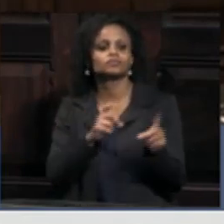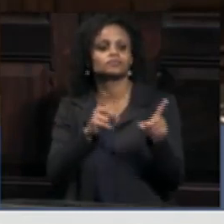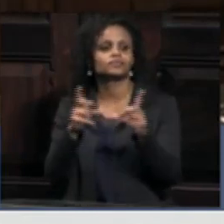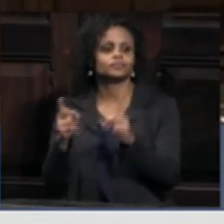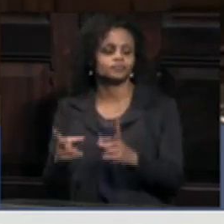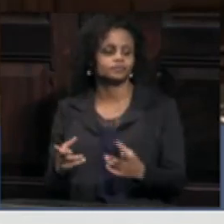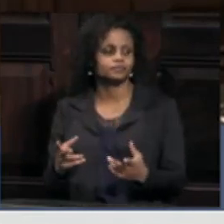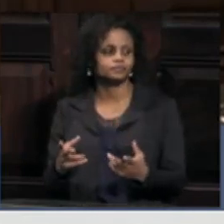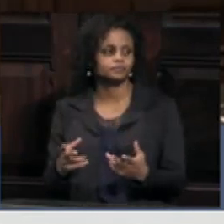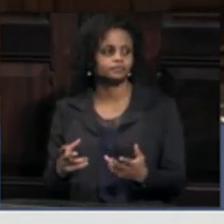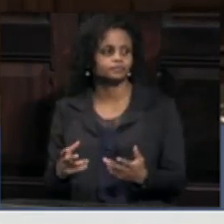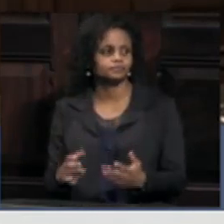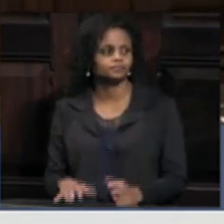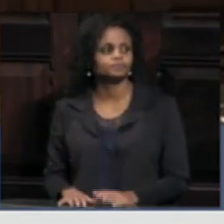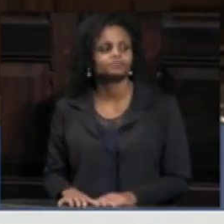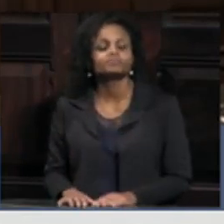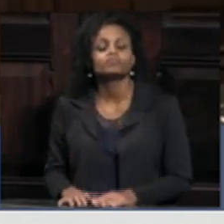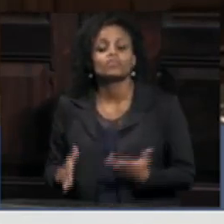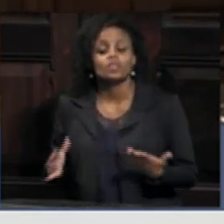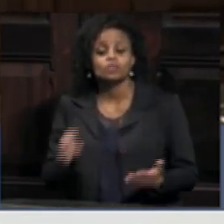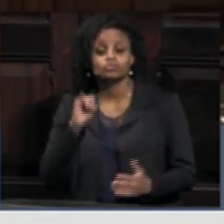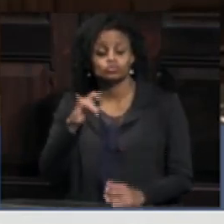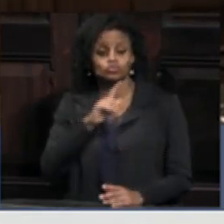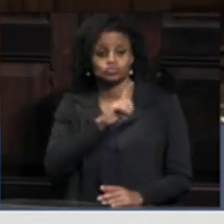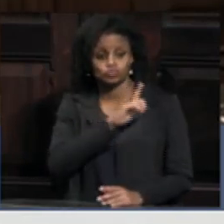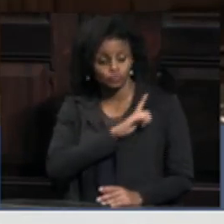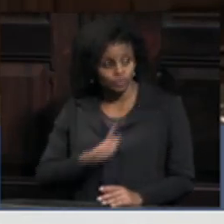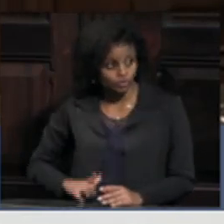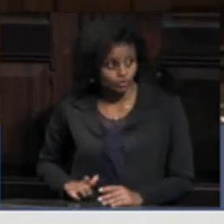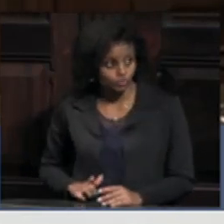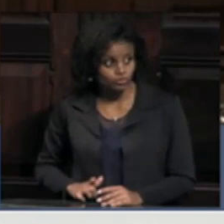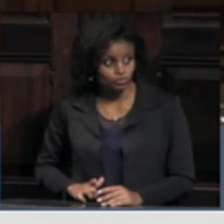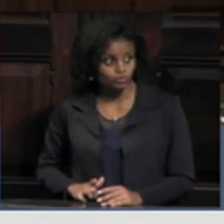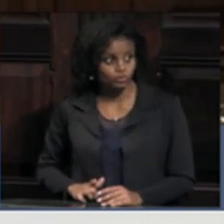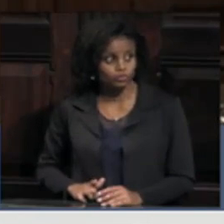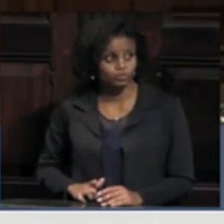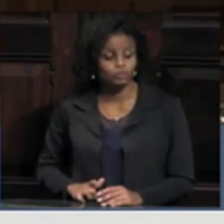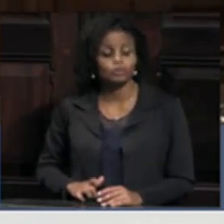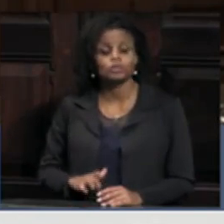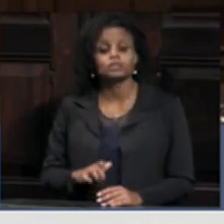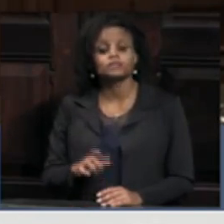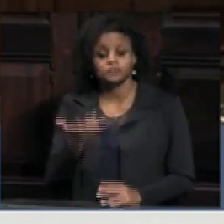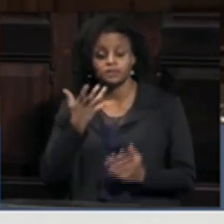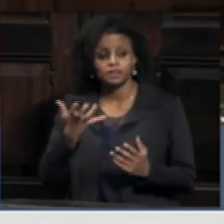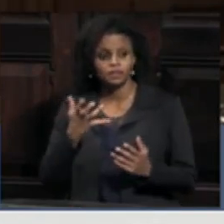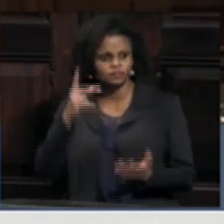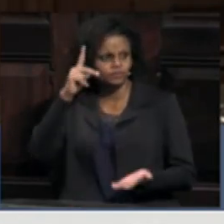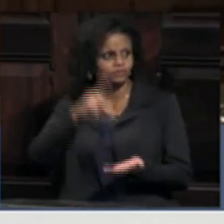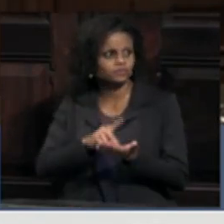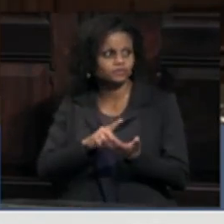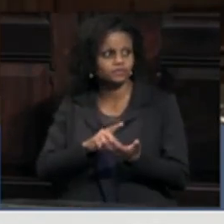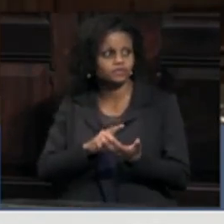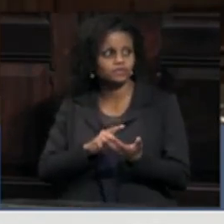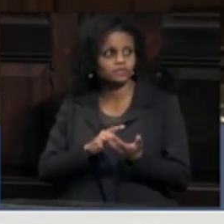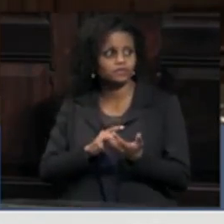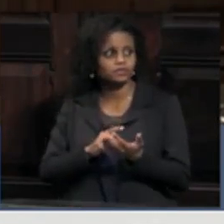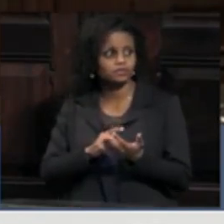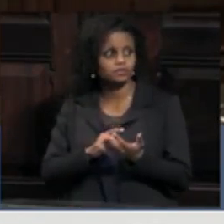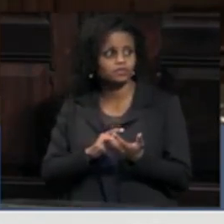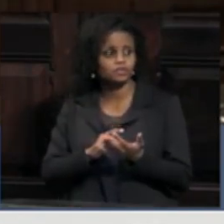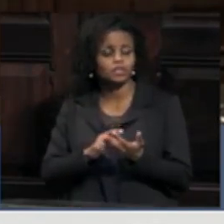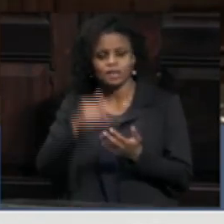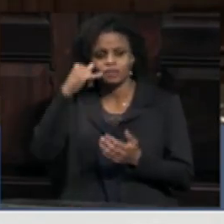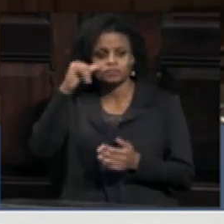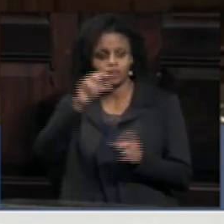governo eleito quiser realmente manter a SEDAI pública, ele deve se manifestar